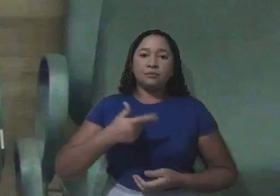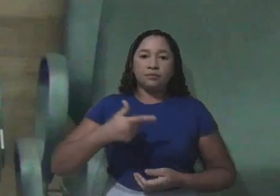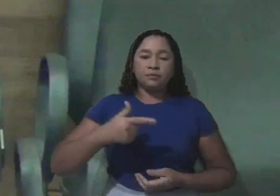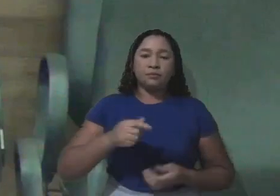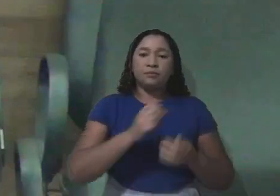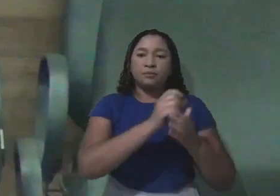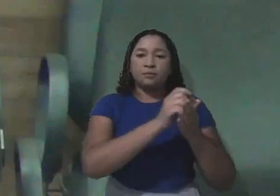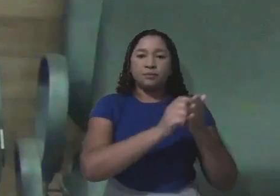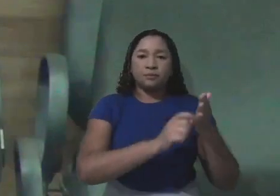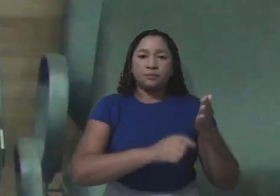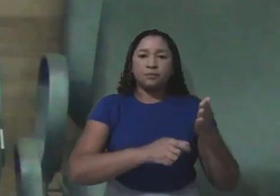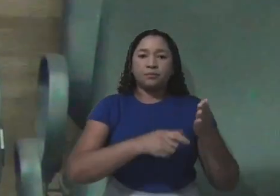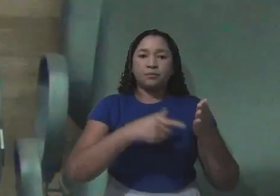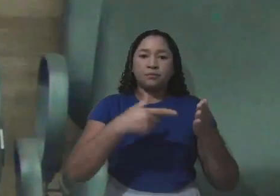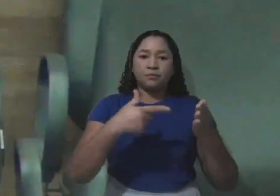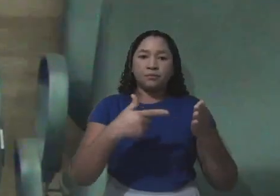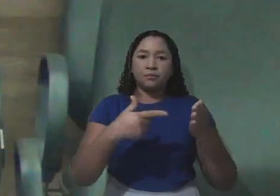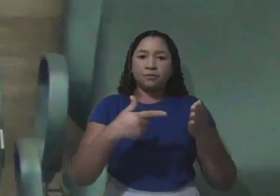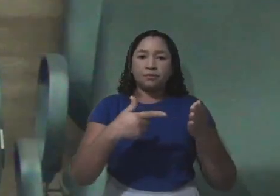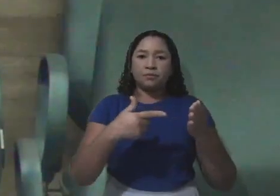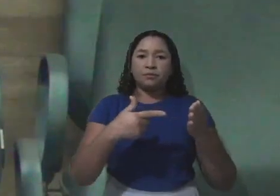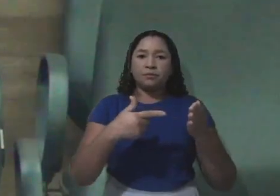capítulo 2,